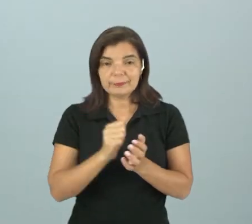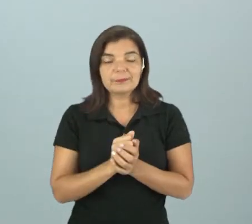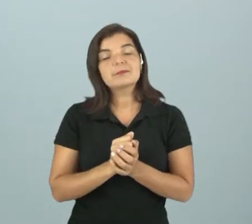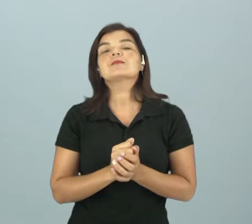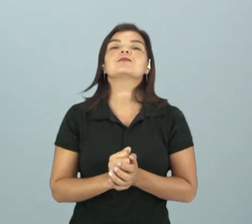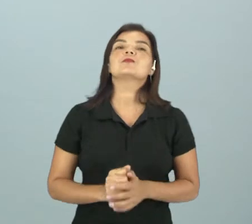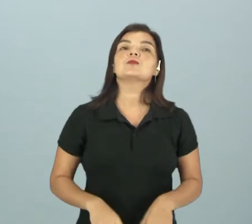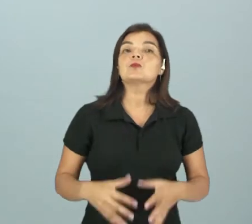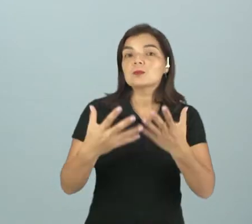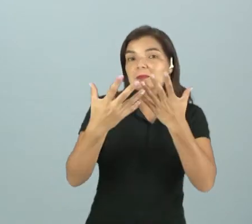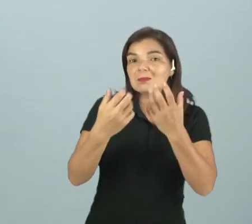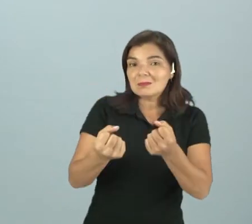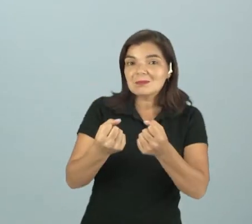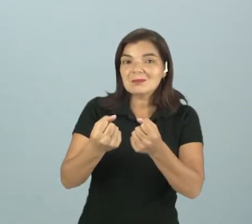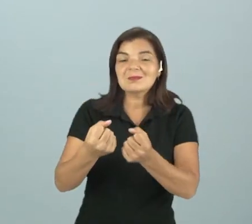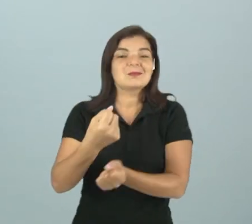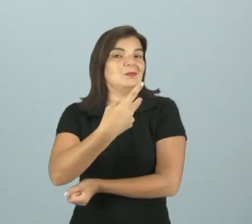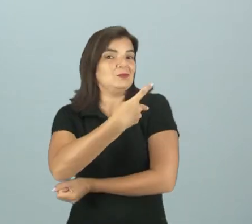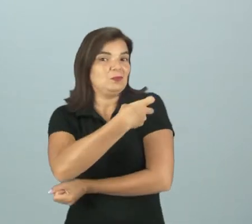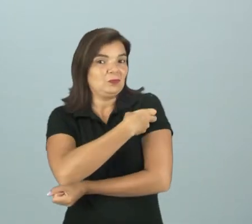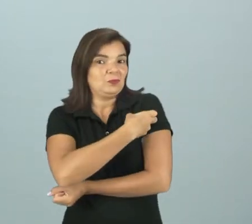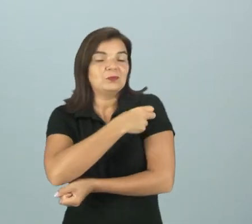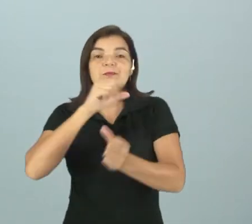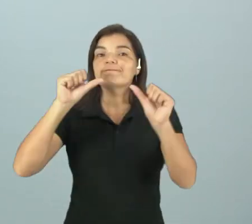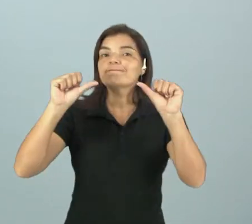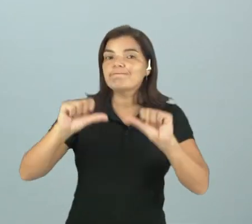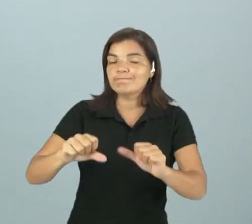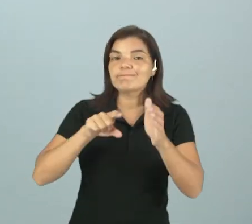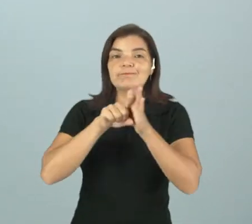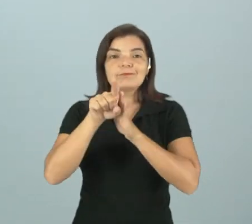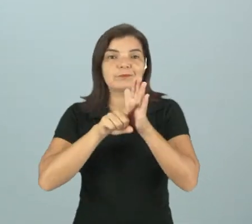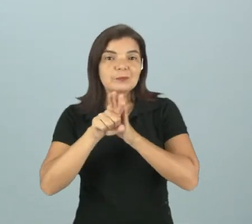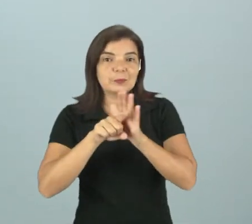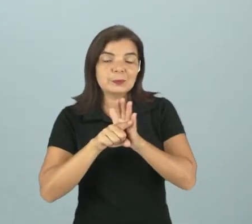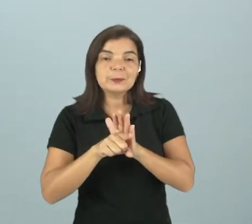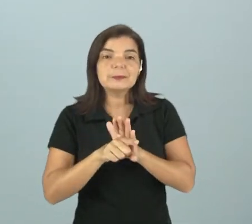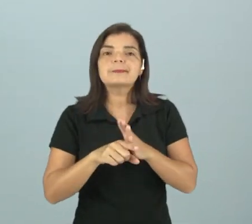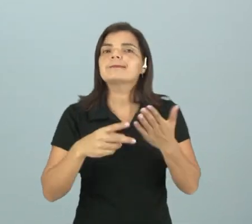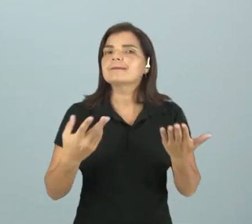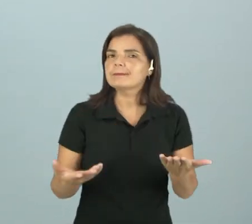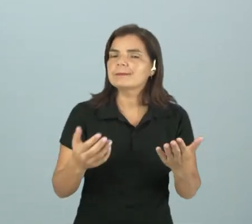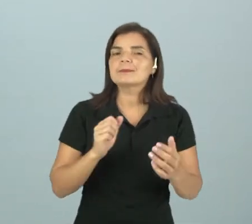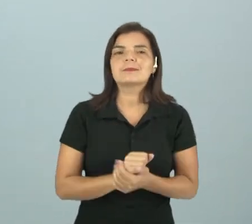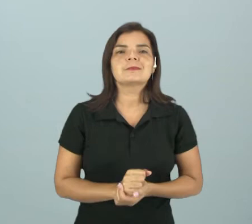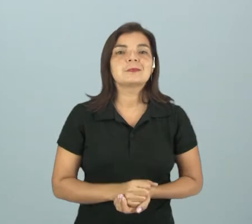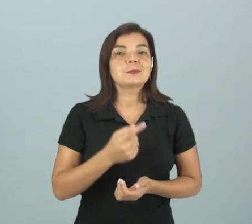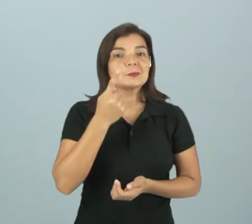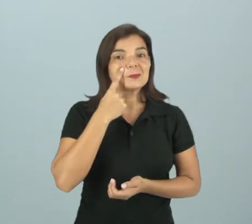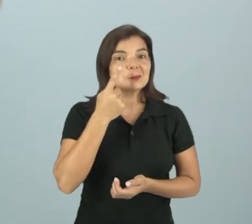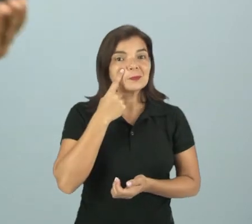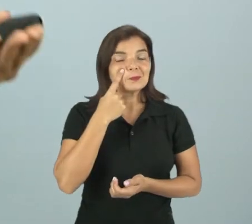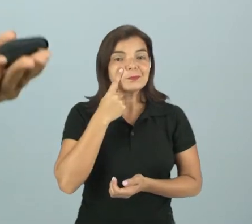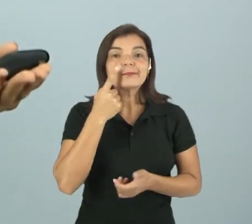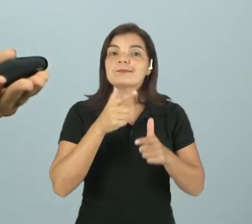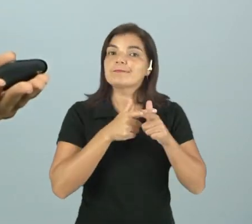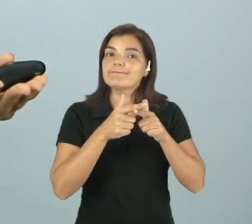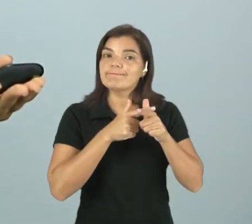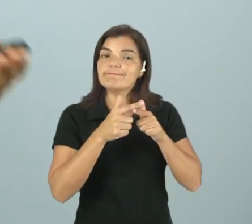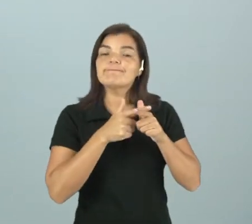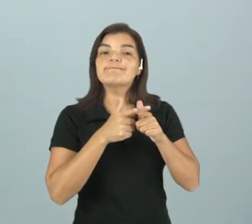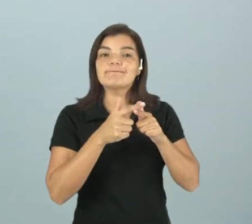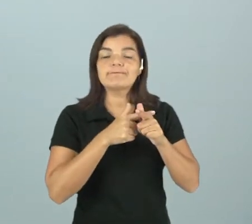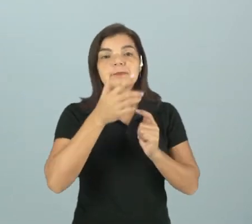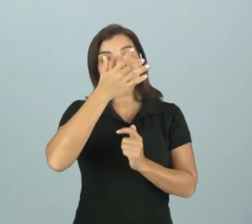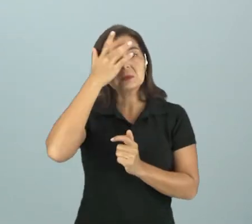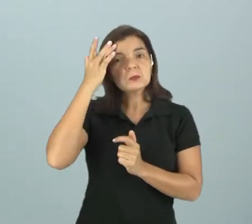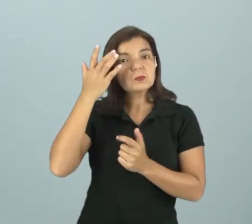Aderir à vacinação contra a Covid-19 cai, segundo a pesquisa do Datafolha. Olha só como se trata de uma consequência.